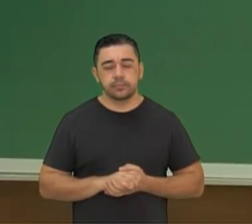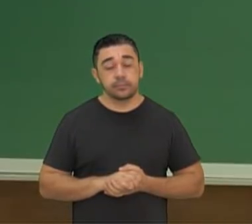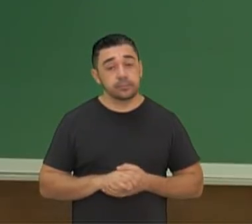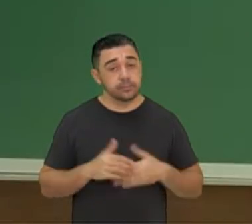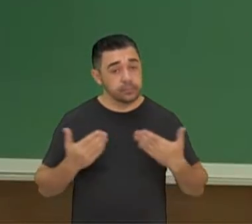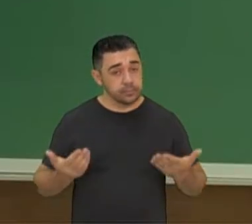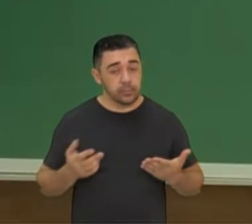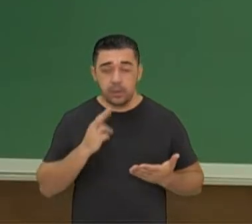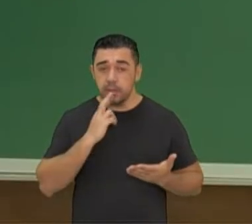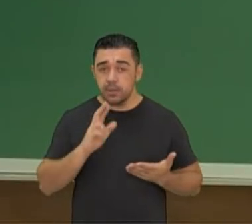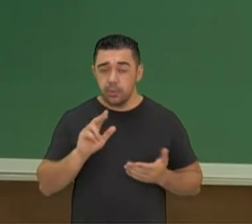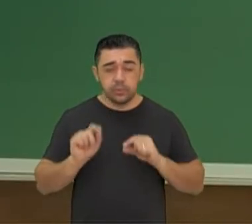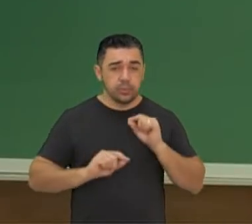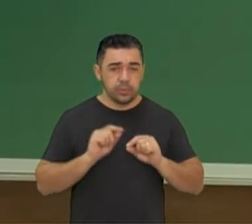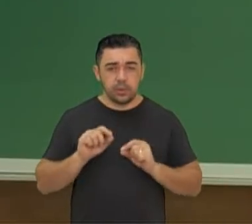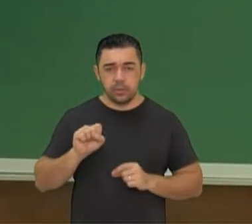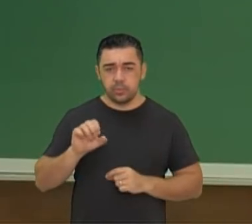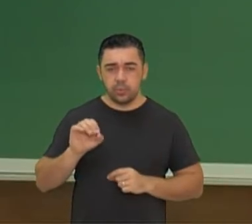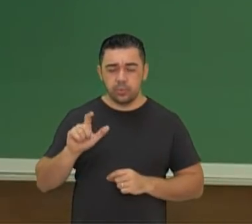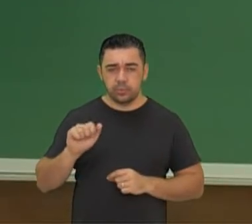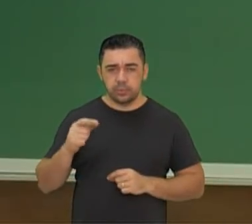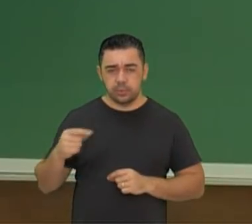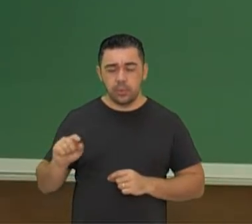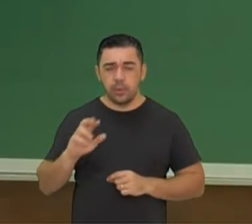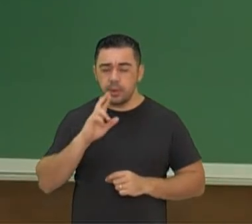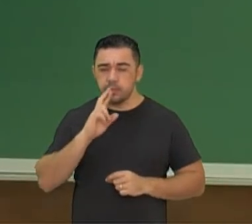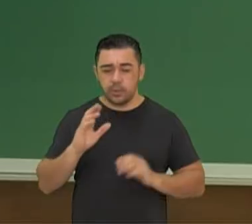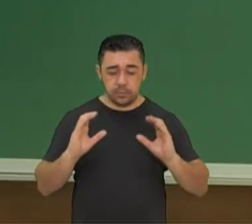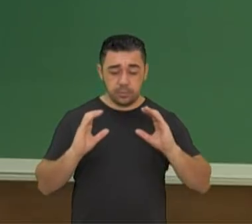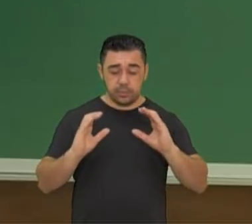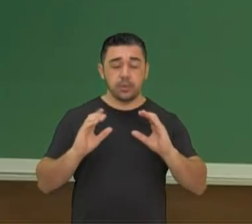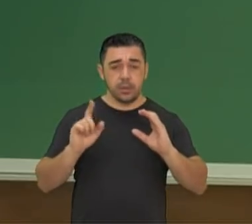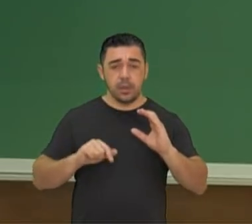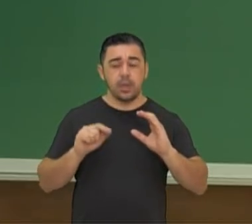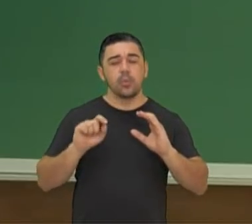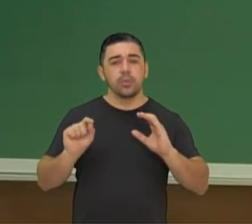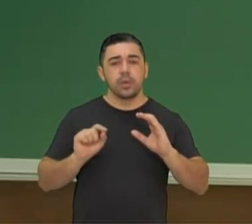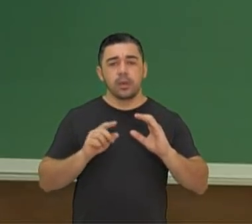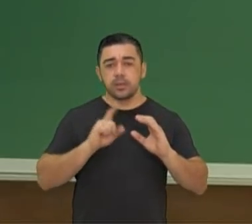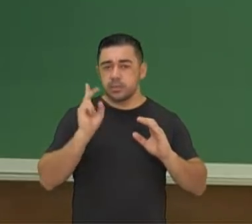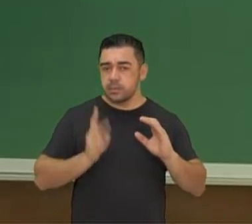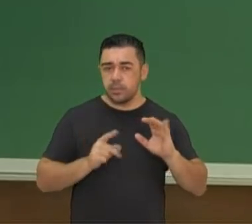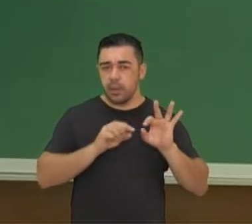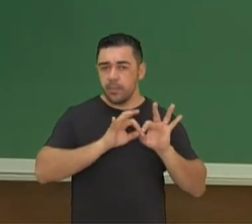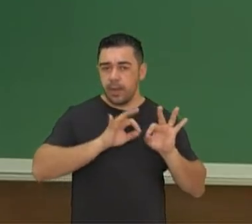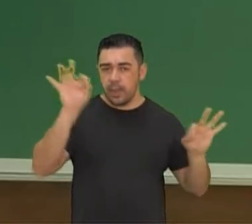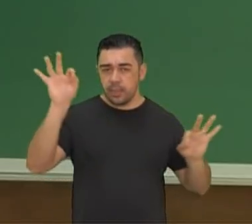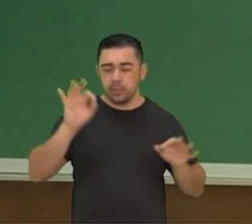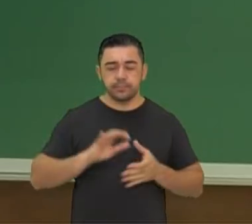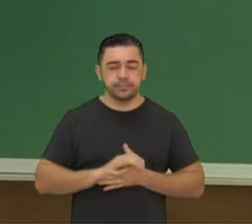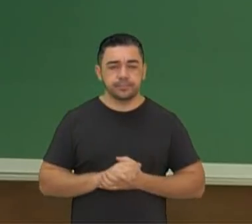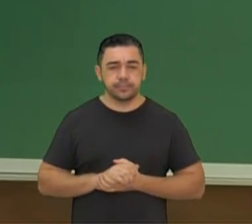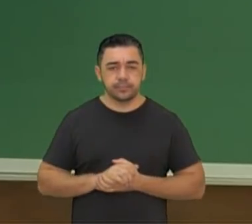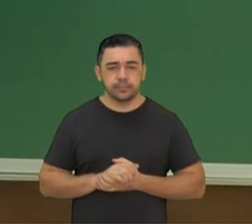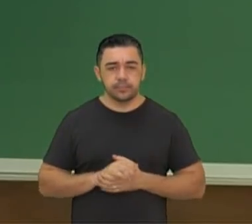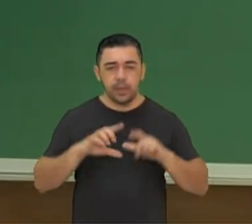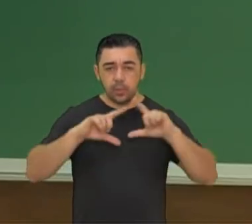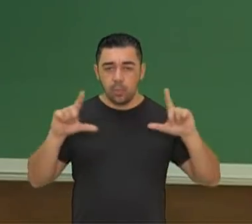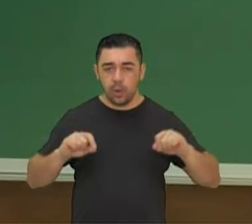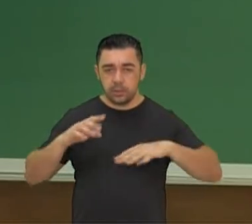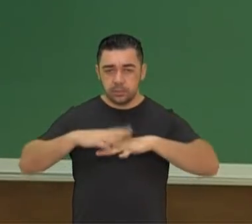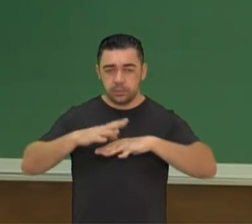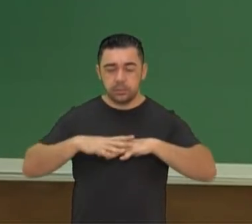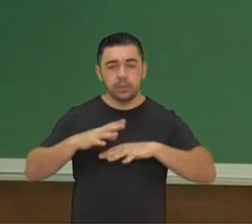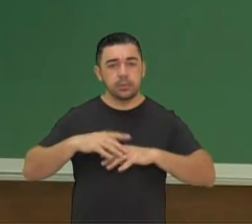Então, a solução de uma equação do primeiro grau com duas variáveis é uma reta no plano cartesiano, sempre, tá bom?